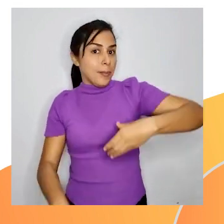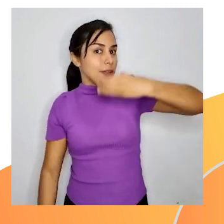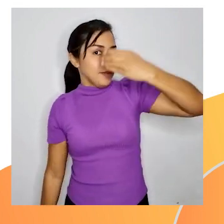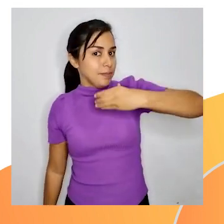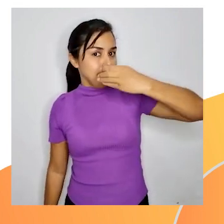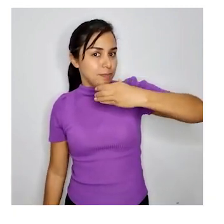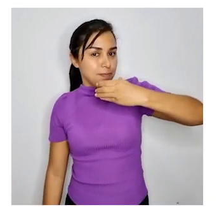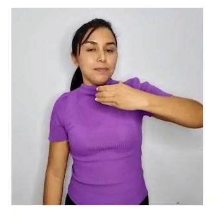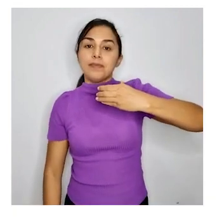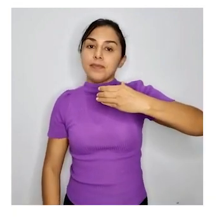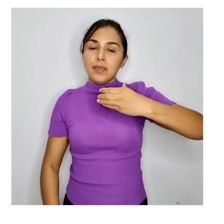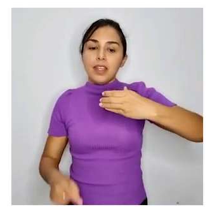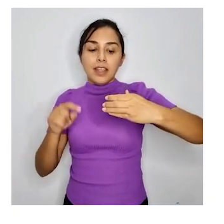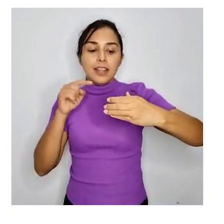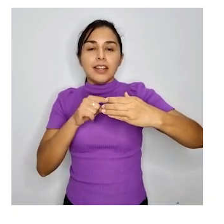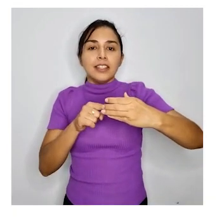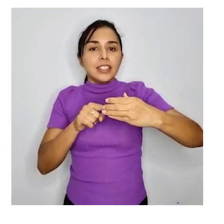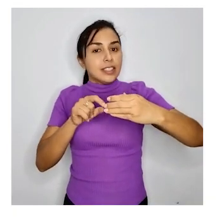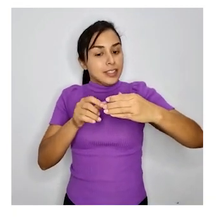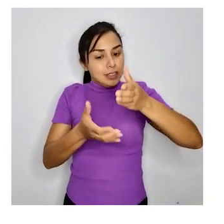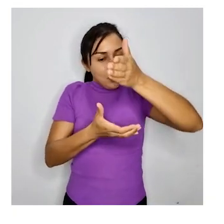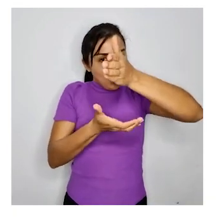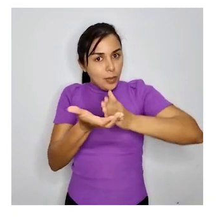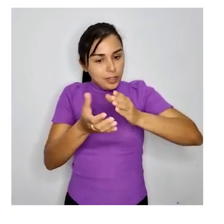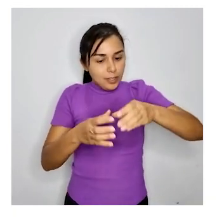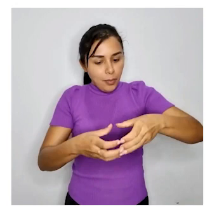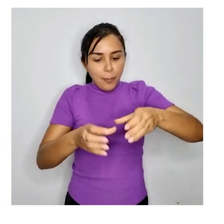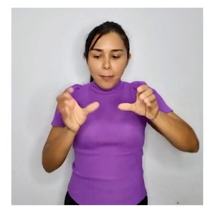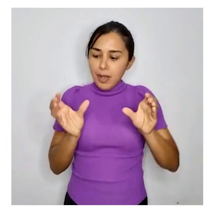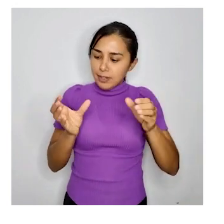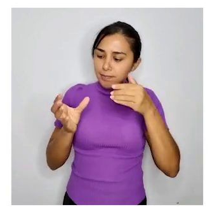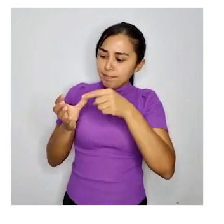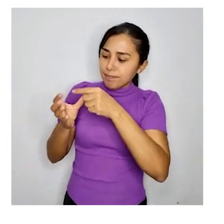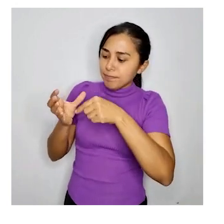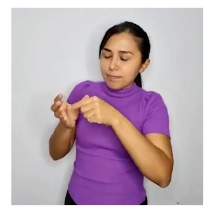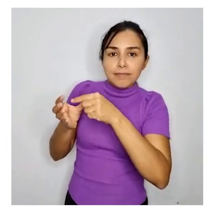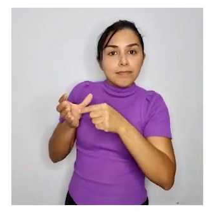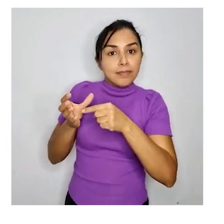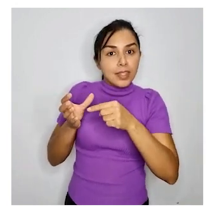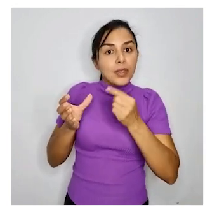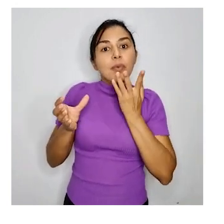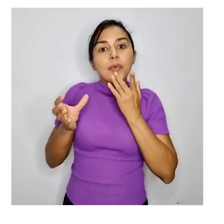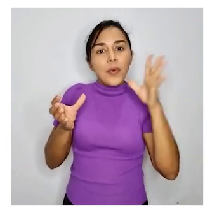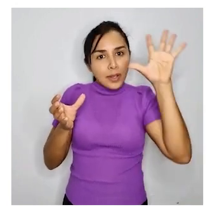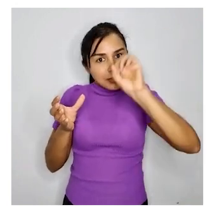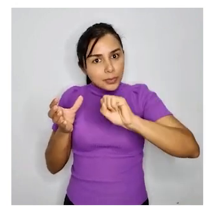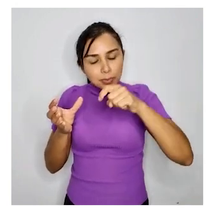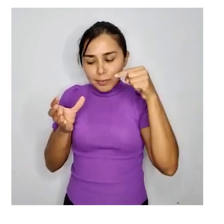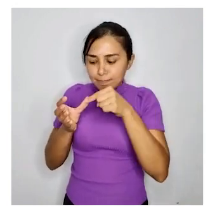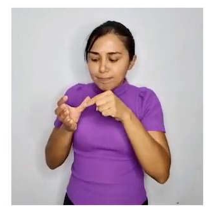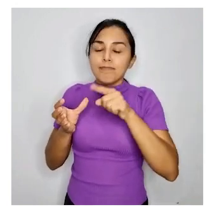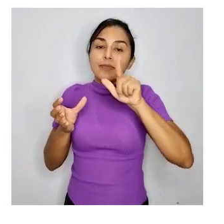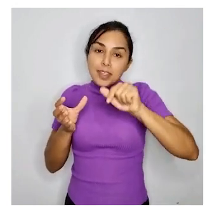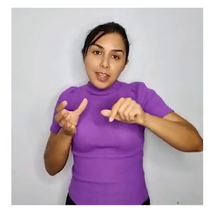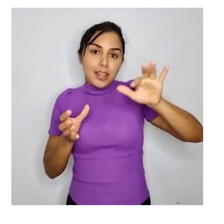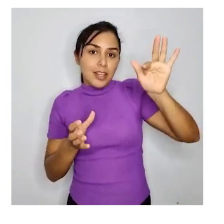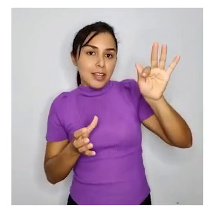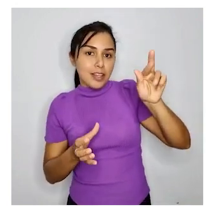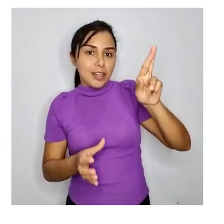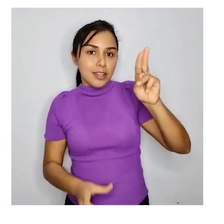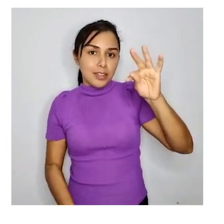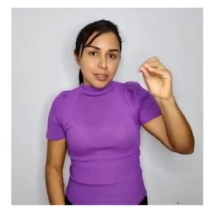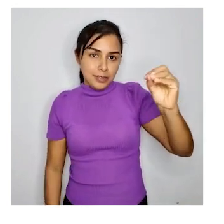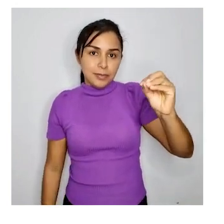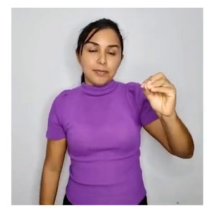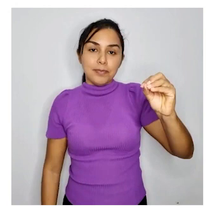fruto verdadeiro da maçã é essa região mais escura que abriga as sementes. Em volta, essa estrutura carnosa se desenvolve a partir de